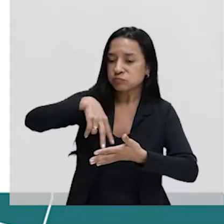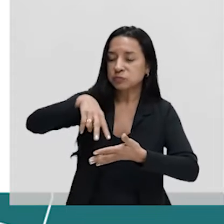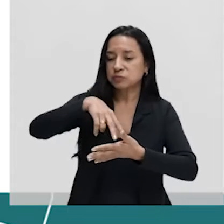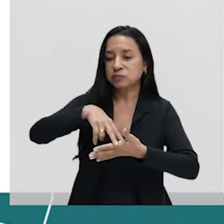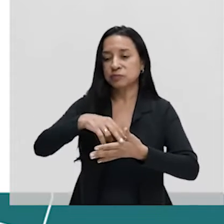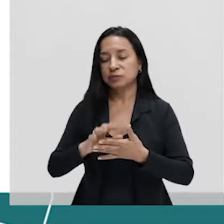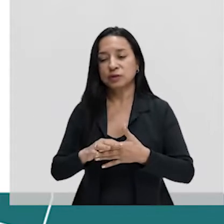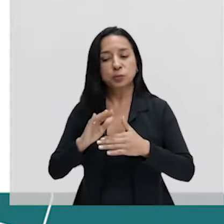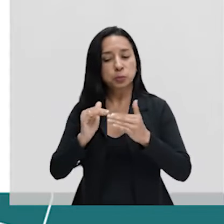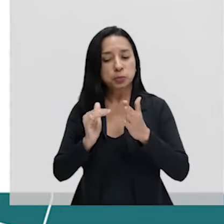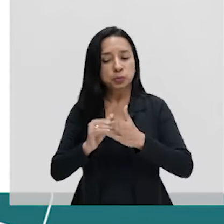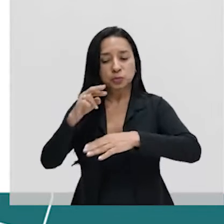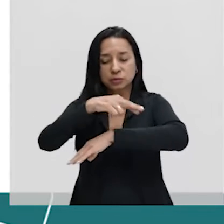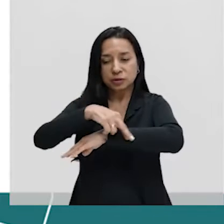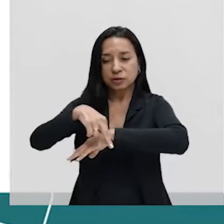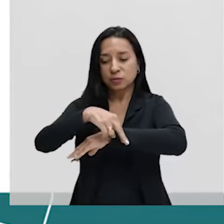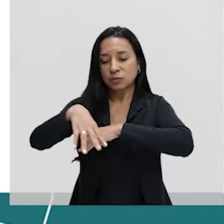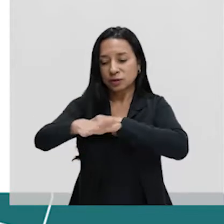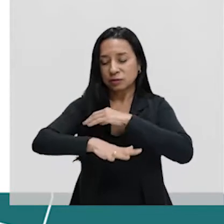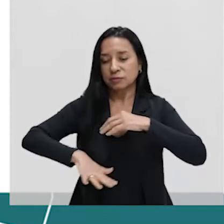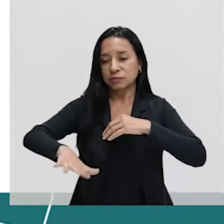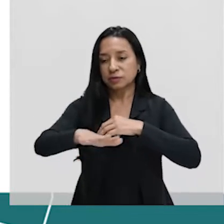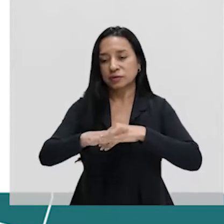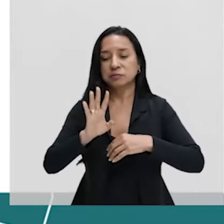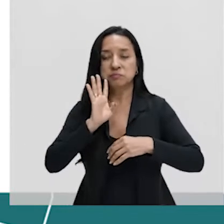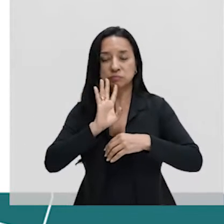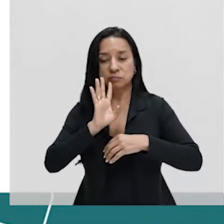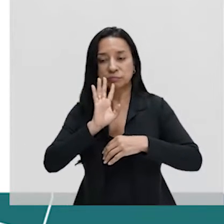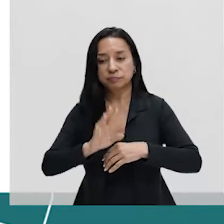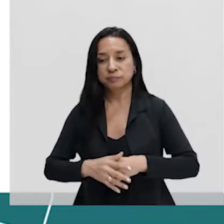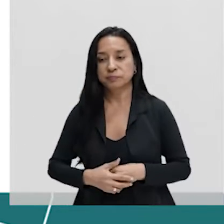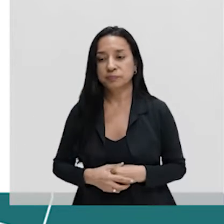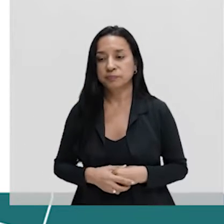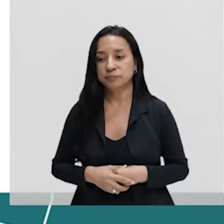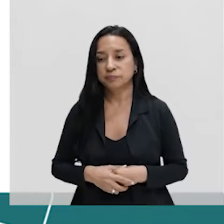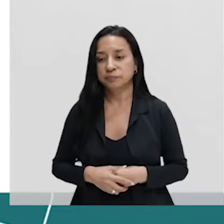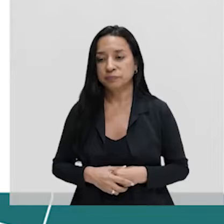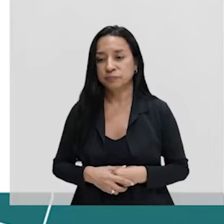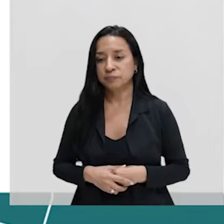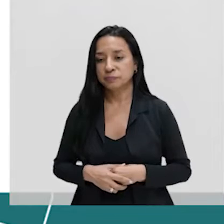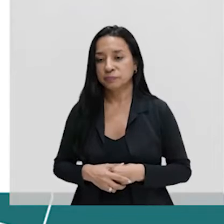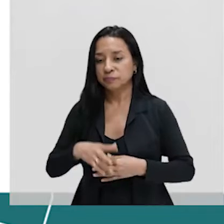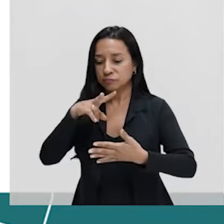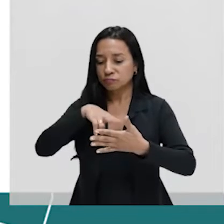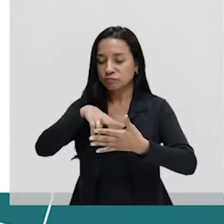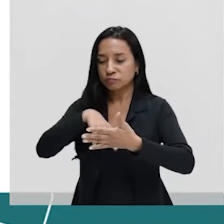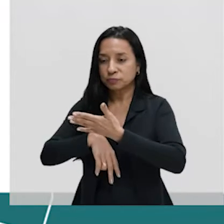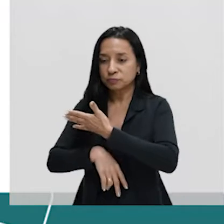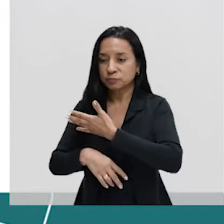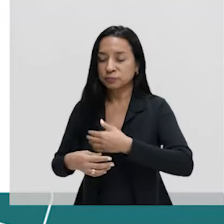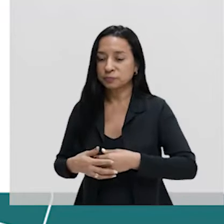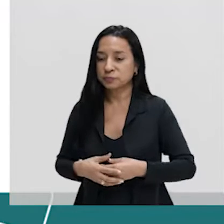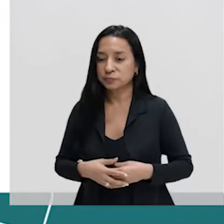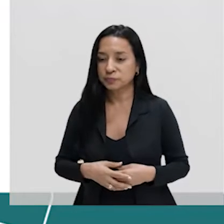meio de uma praça. É fantástico. Aqui é a montagem de O Gigante da Montanha, de Pirandello, que é um texto clássico de um